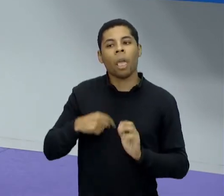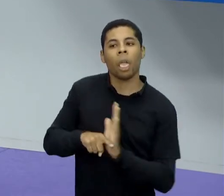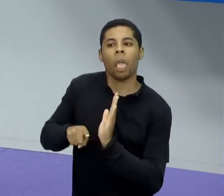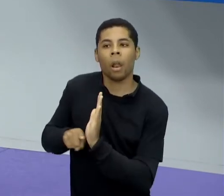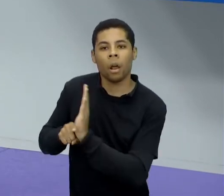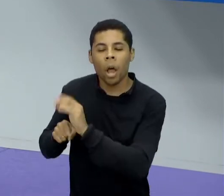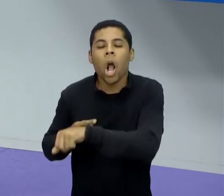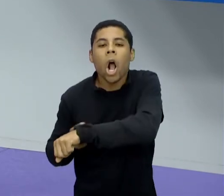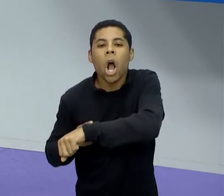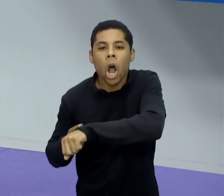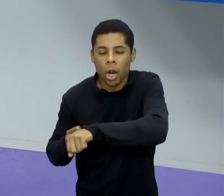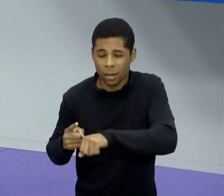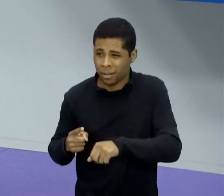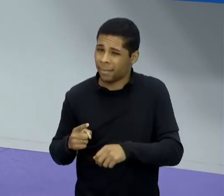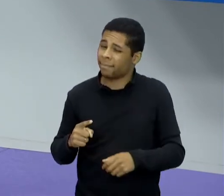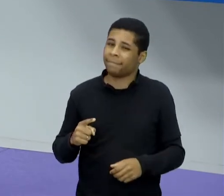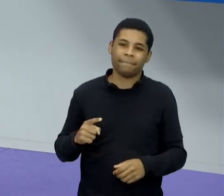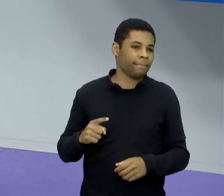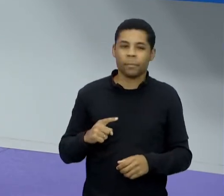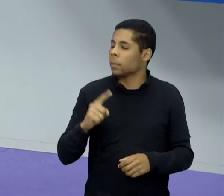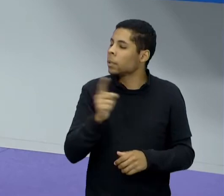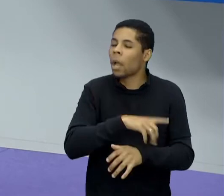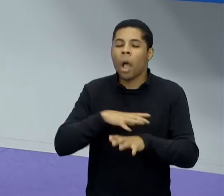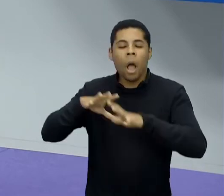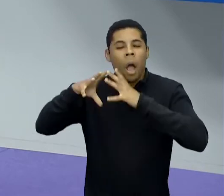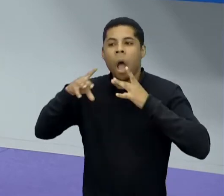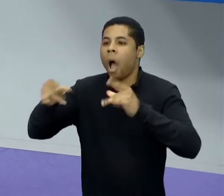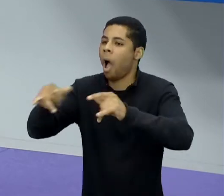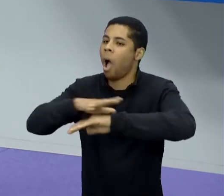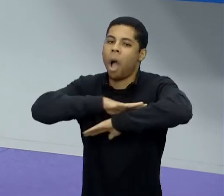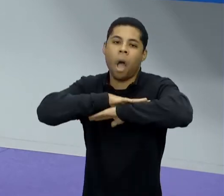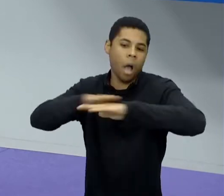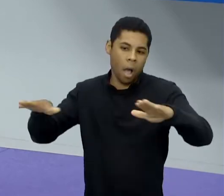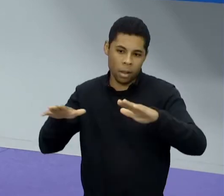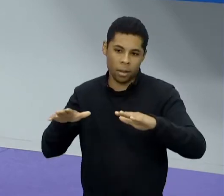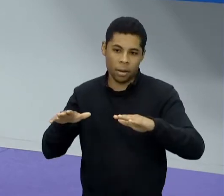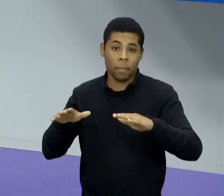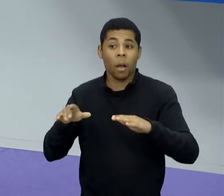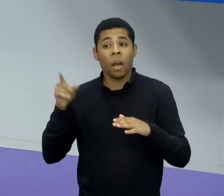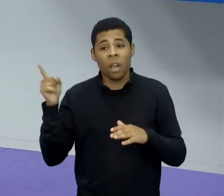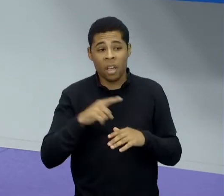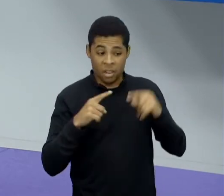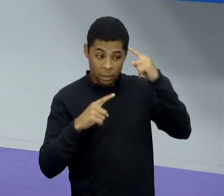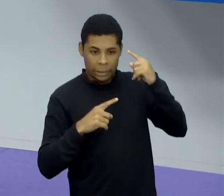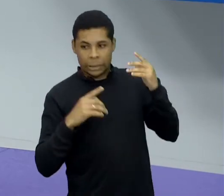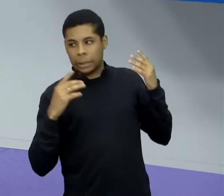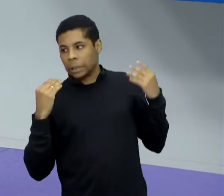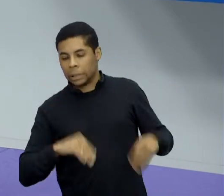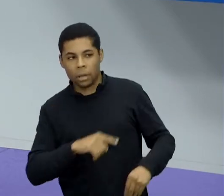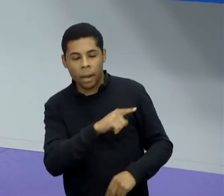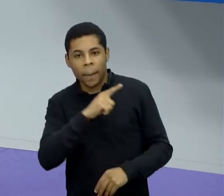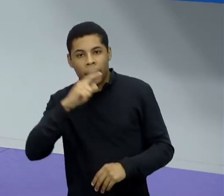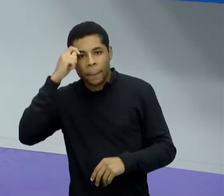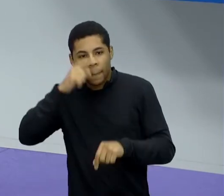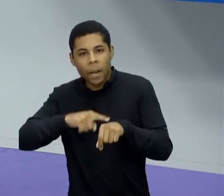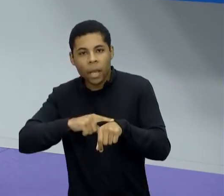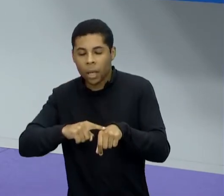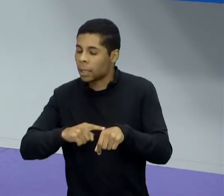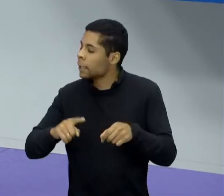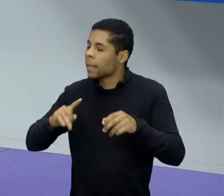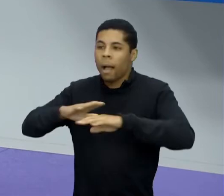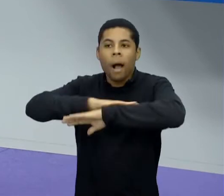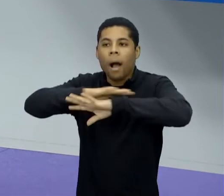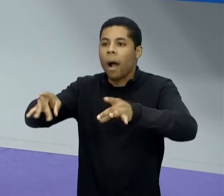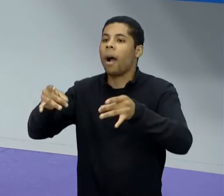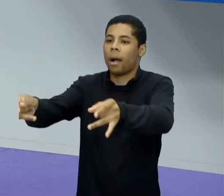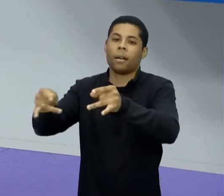que reproduzem a marginalização do povo preto. Por isso que nessa pegada historiadora